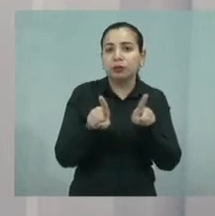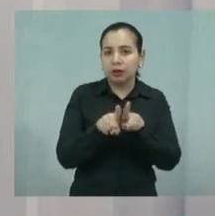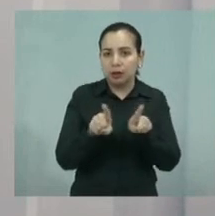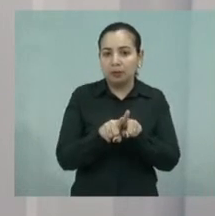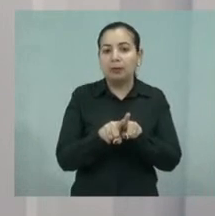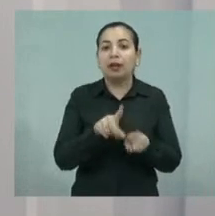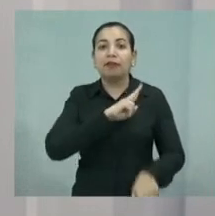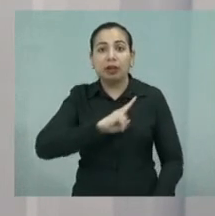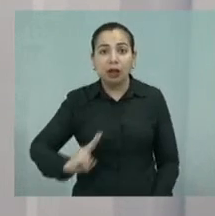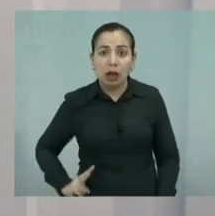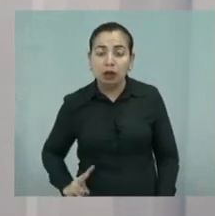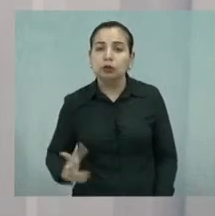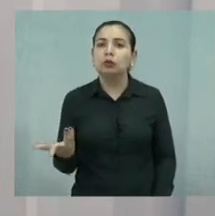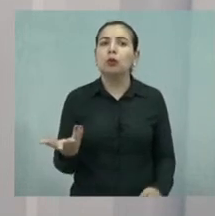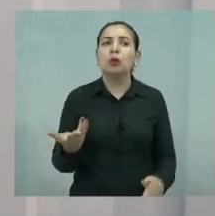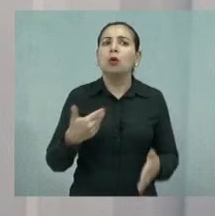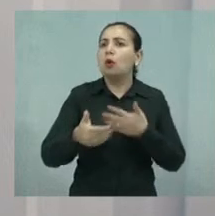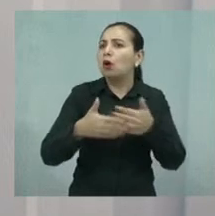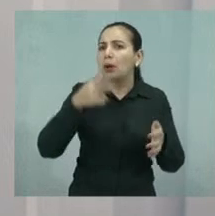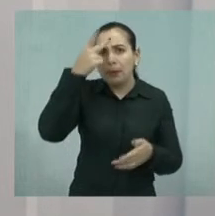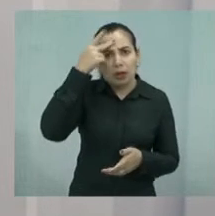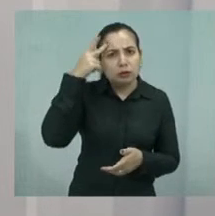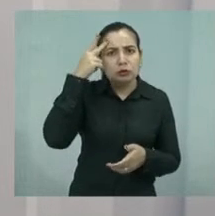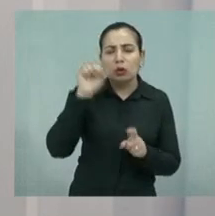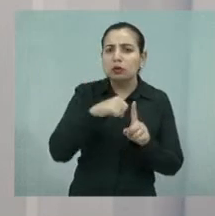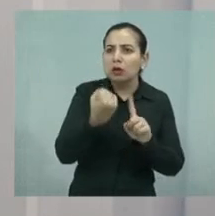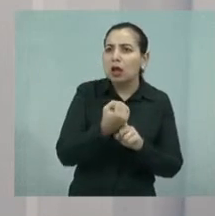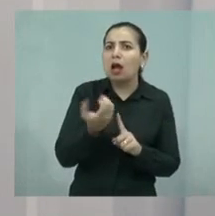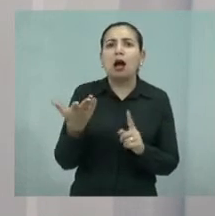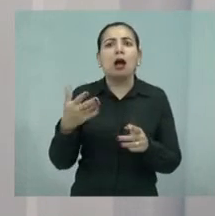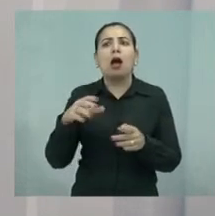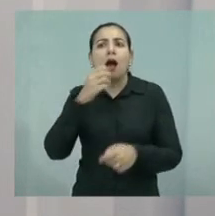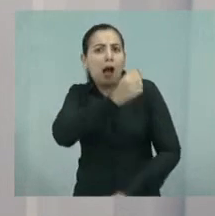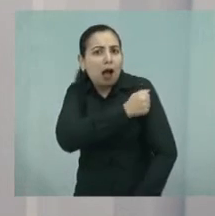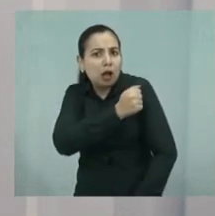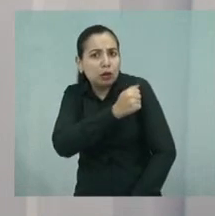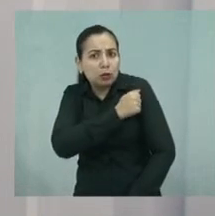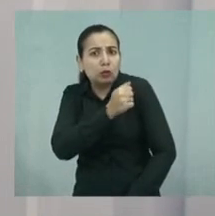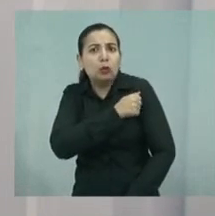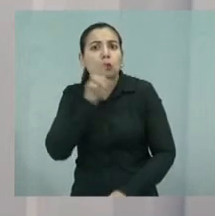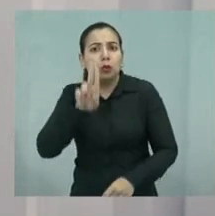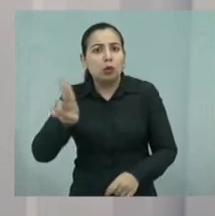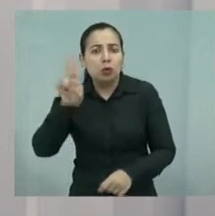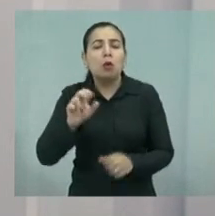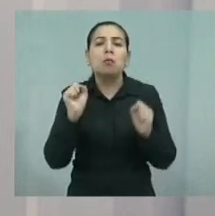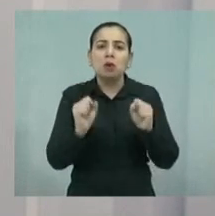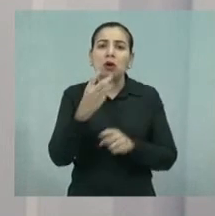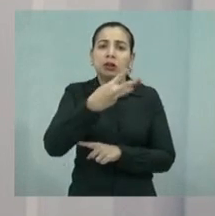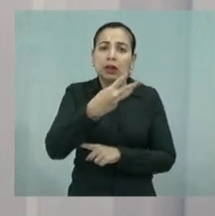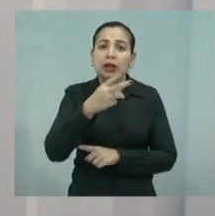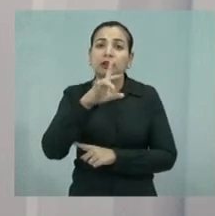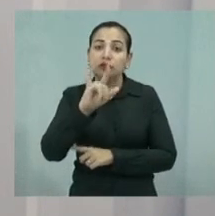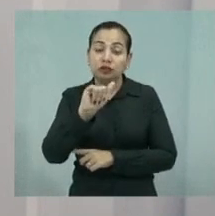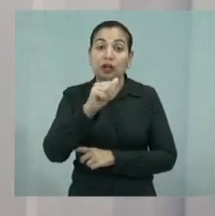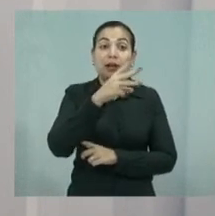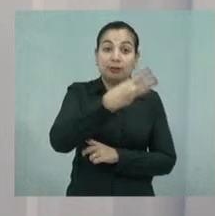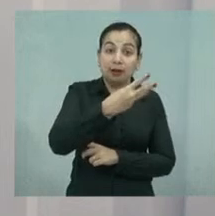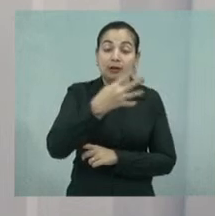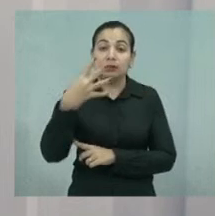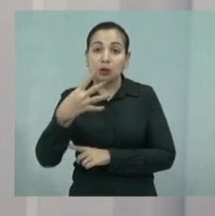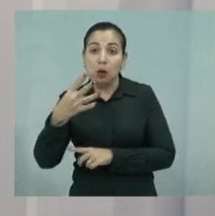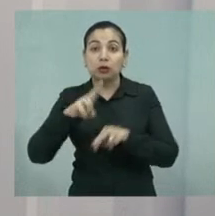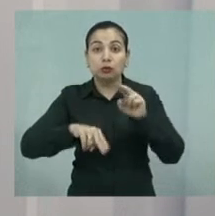membros da sociedade, alunos das universidades estão convidados para o dia 3/4, no Centro de Eventos, estarmos